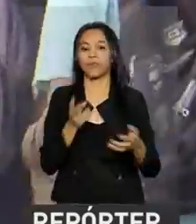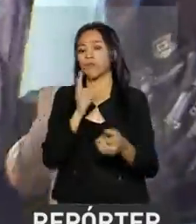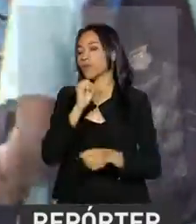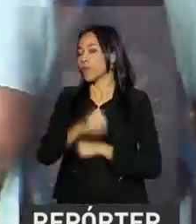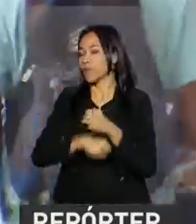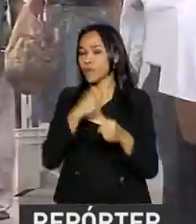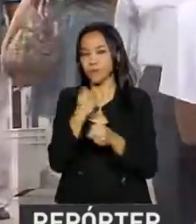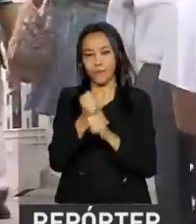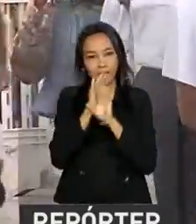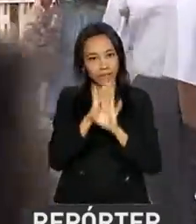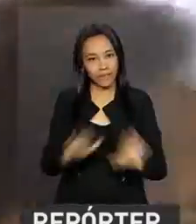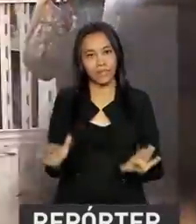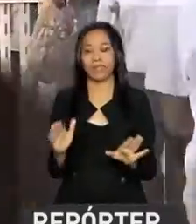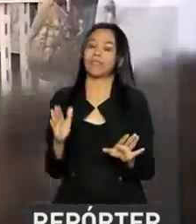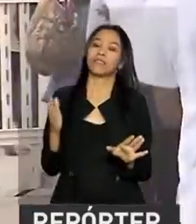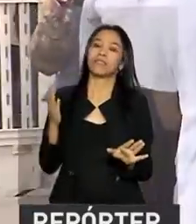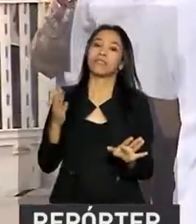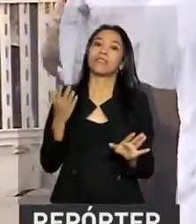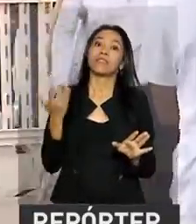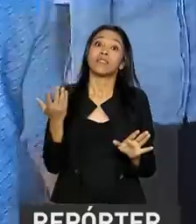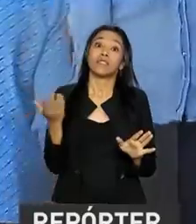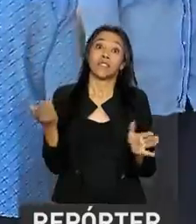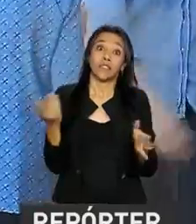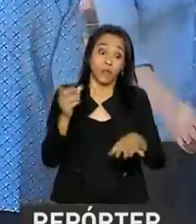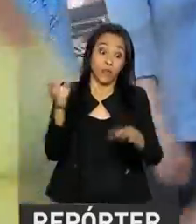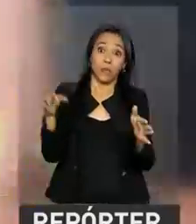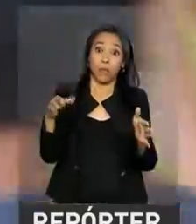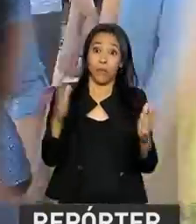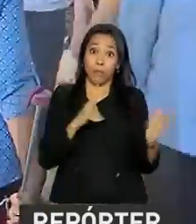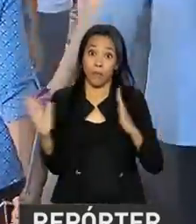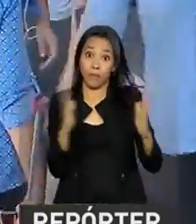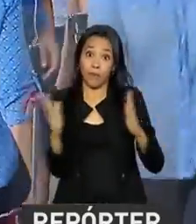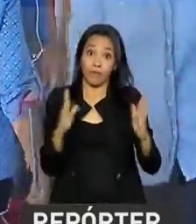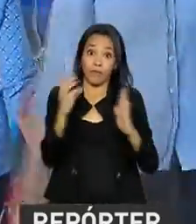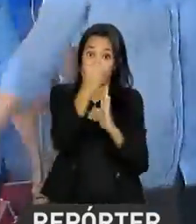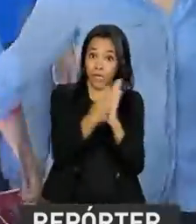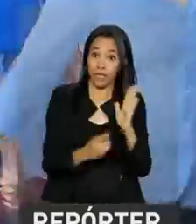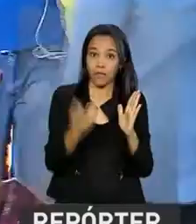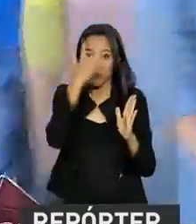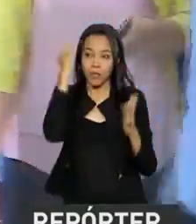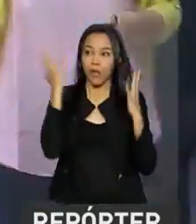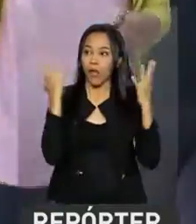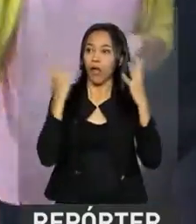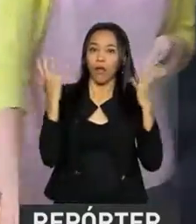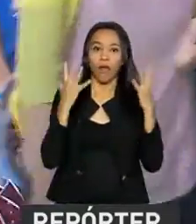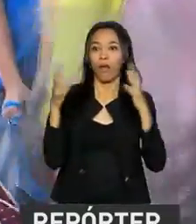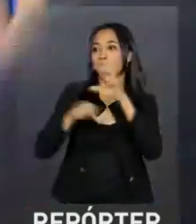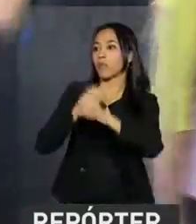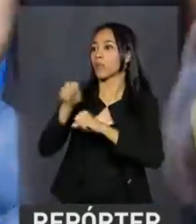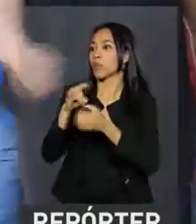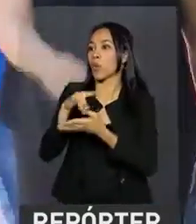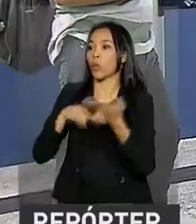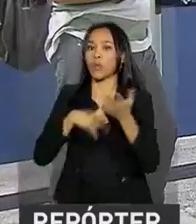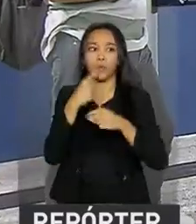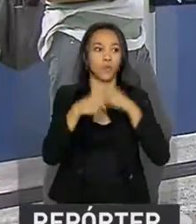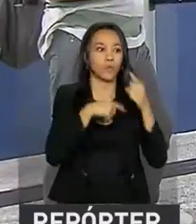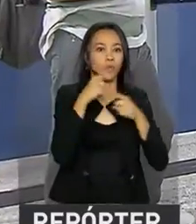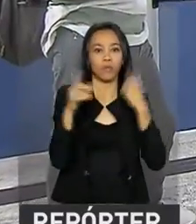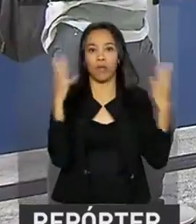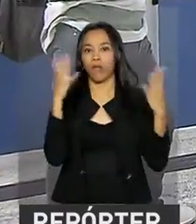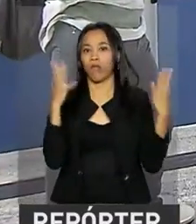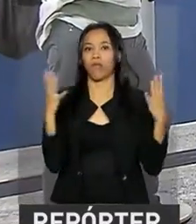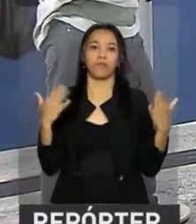assim. Chega a época de fazer o imposto de renda e muitos brasileiros deixam para correr atrás dos documentos e tirar dúvidas